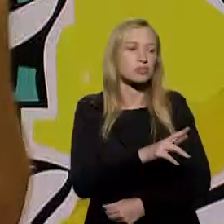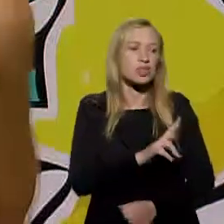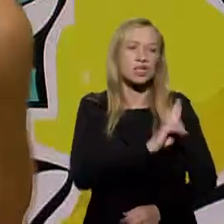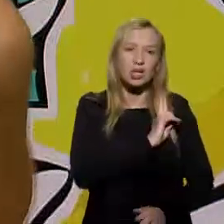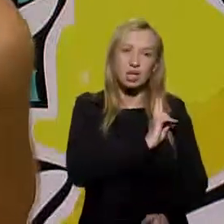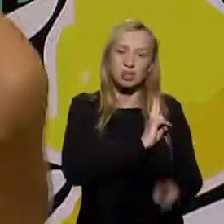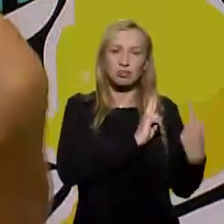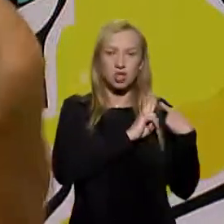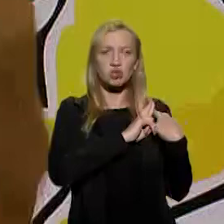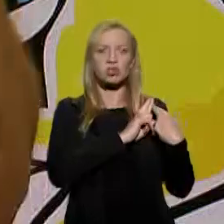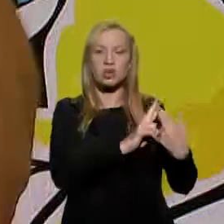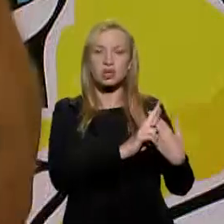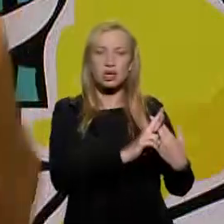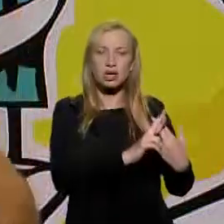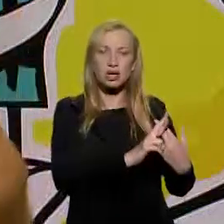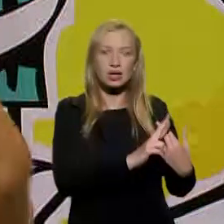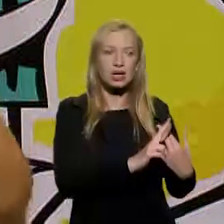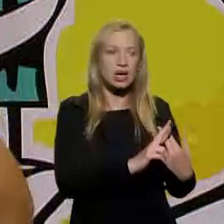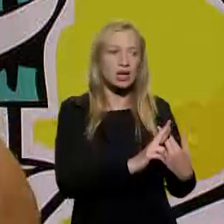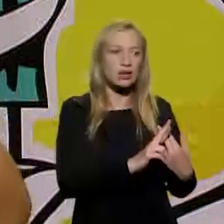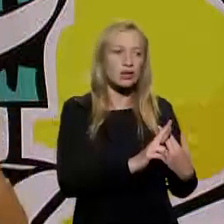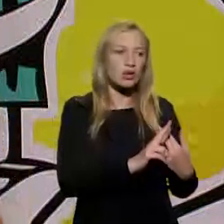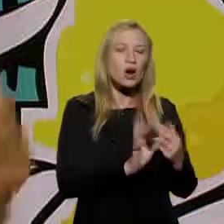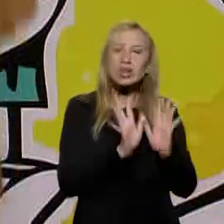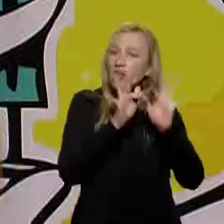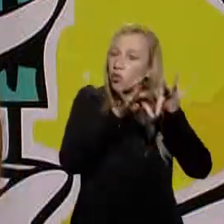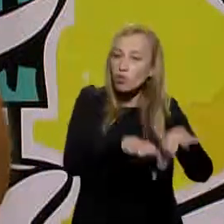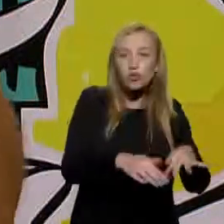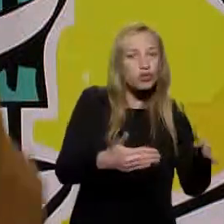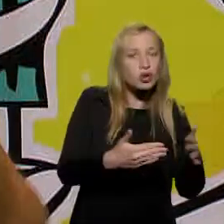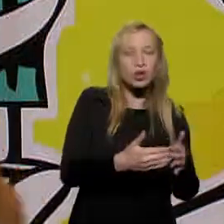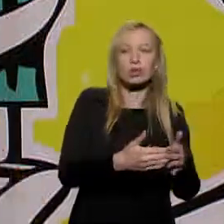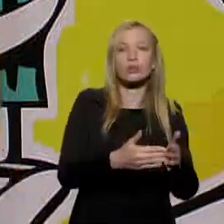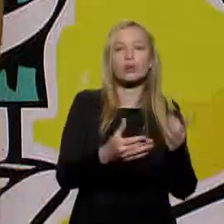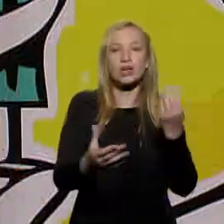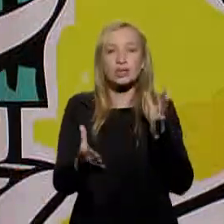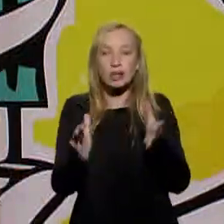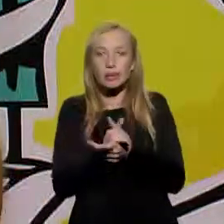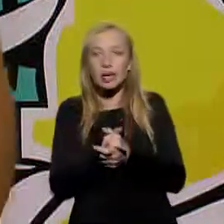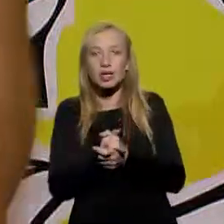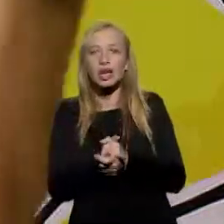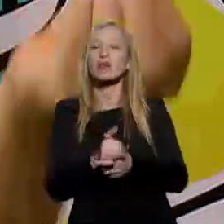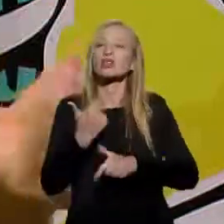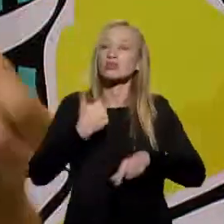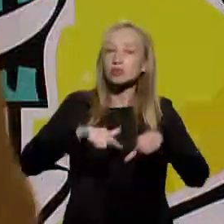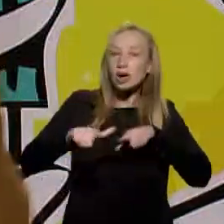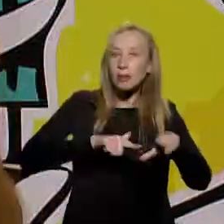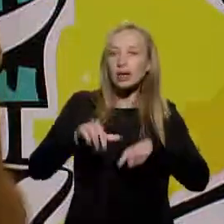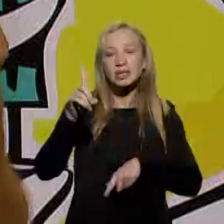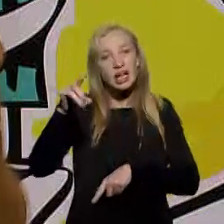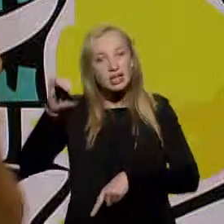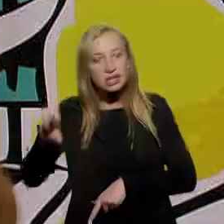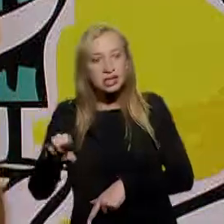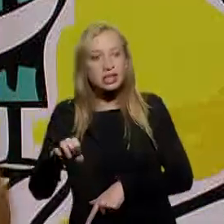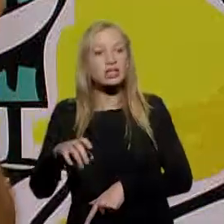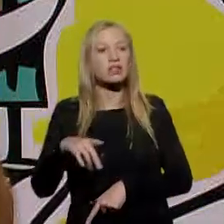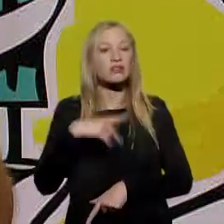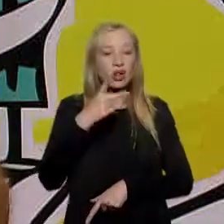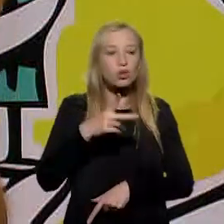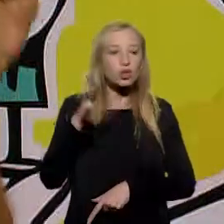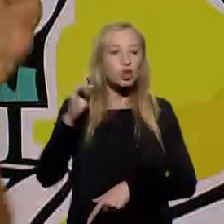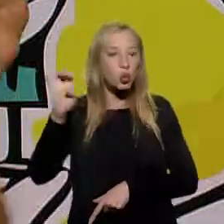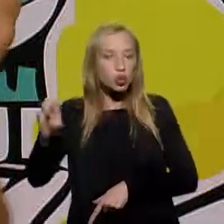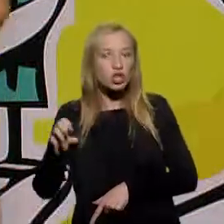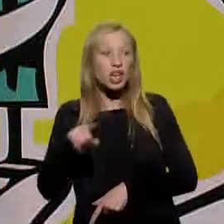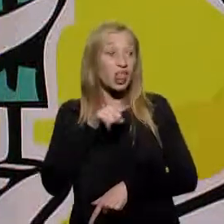suas responsabilidades ela assegurou aquele casamento até o fim ela fez um trabalho é a gente falou de darci vagas agente falou de ruth cardoso